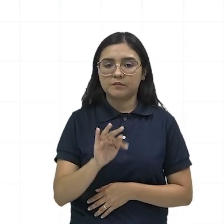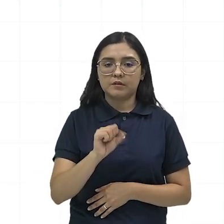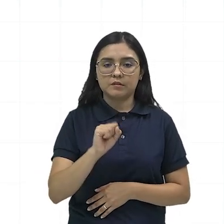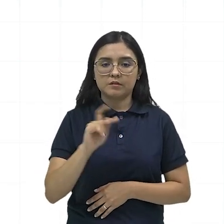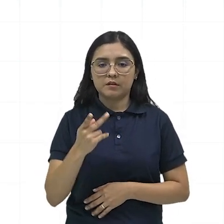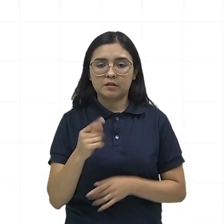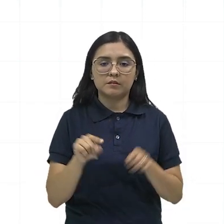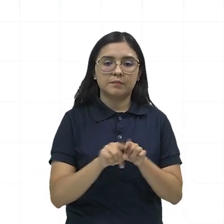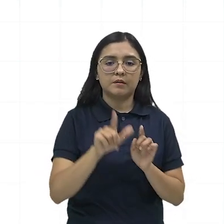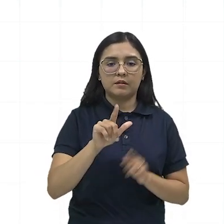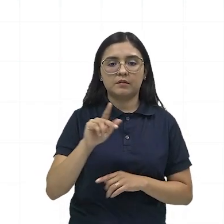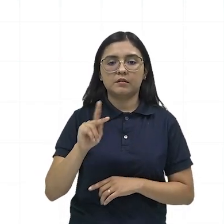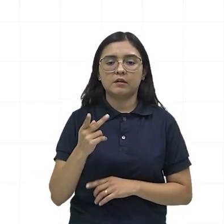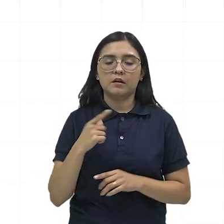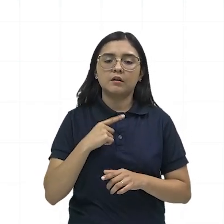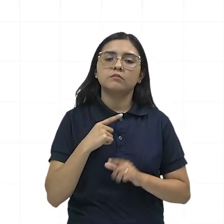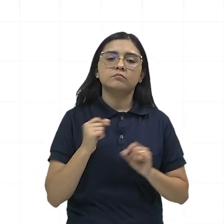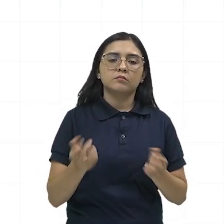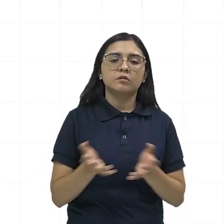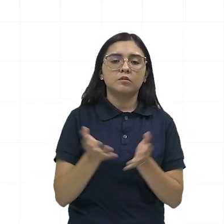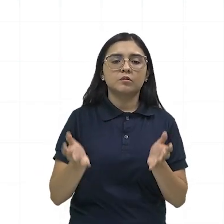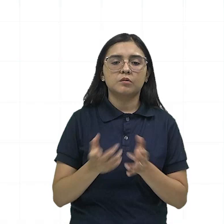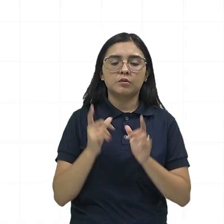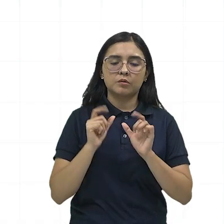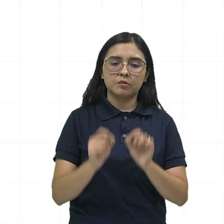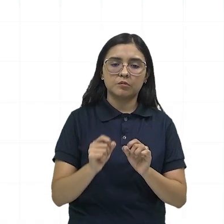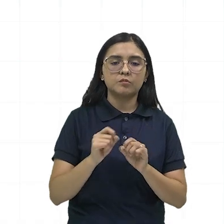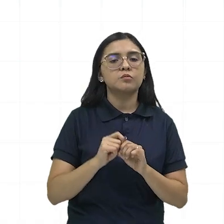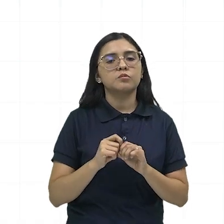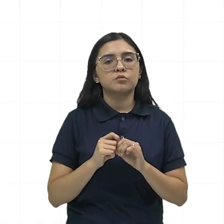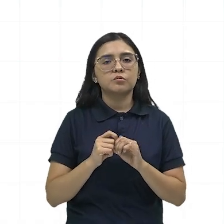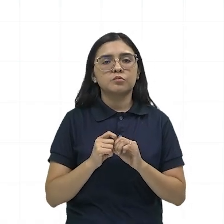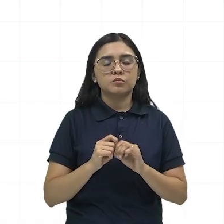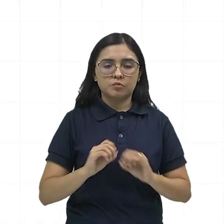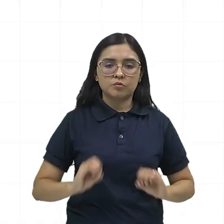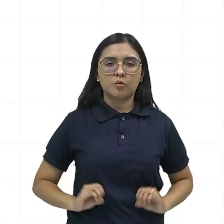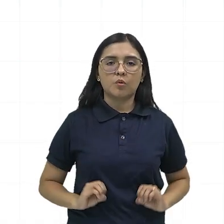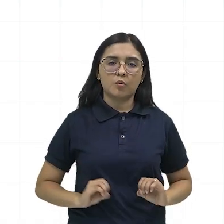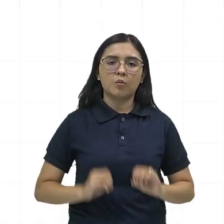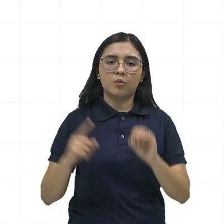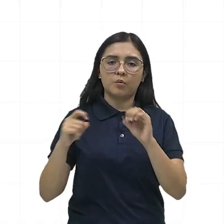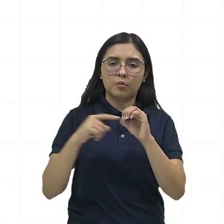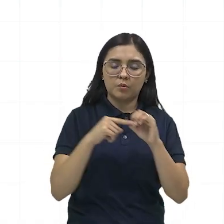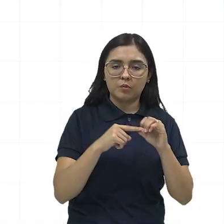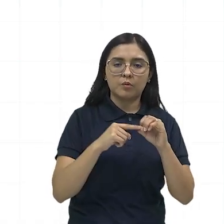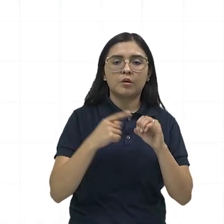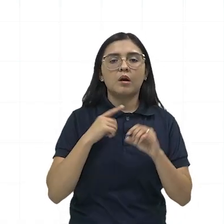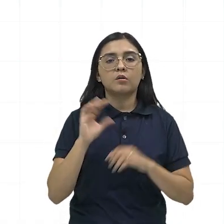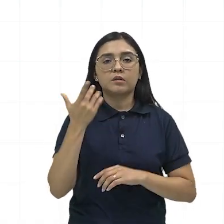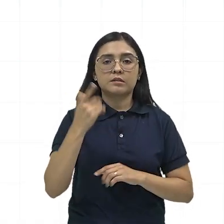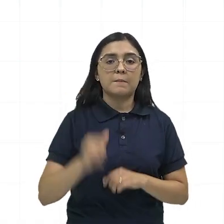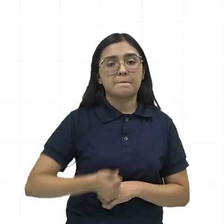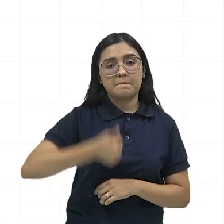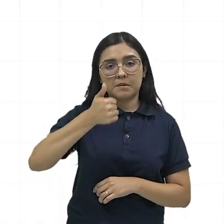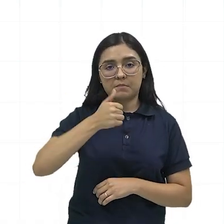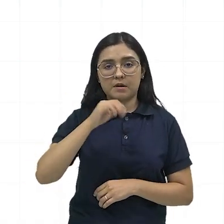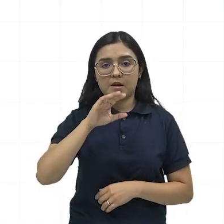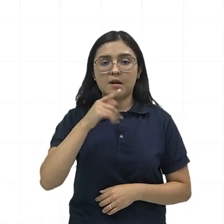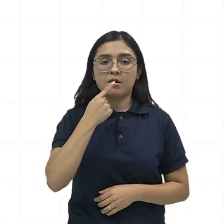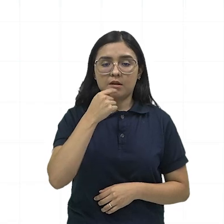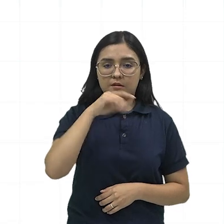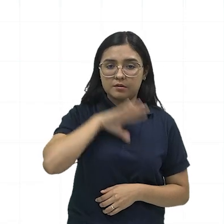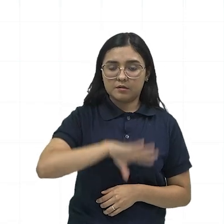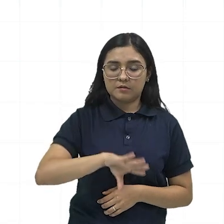LH estimulam o amadurecimento dos gametas femininos, ocorrendo a primeira menstruação, e os